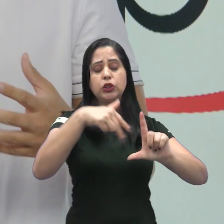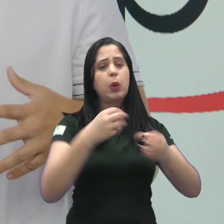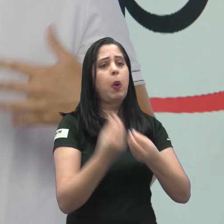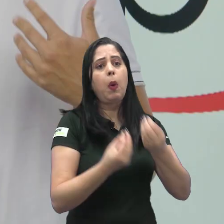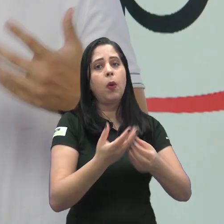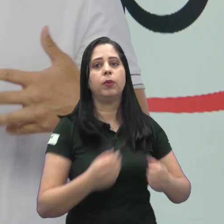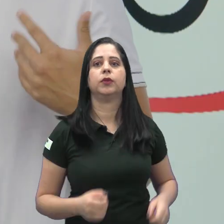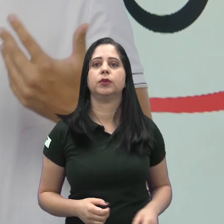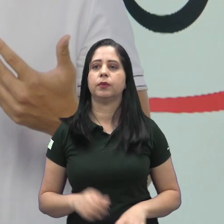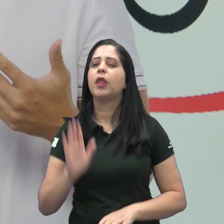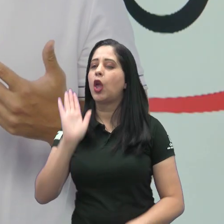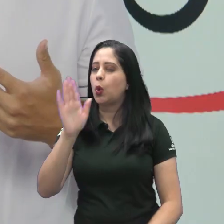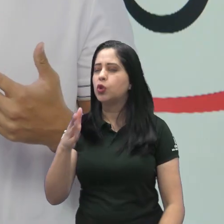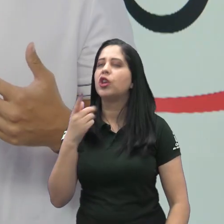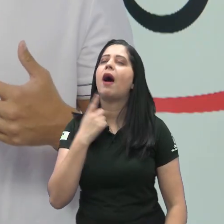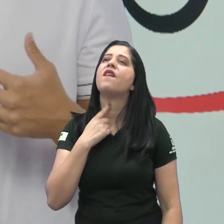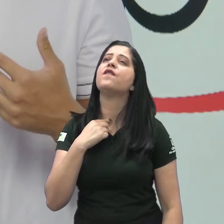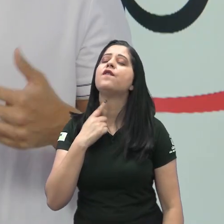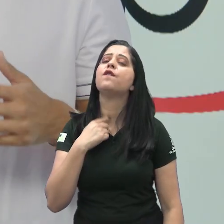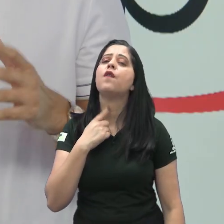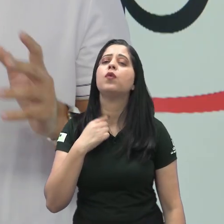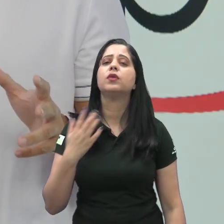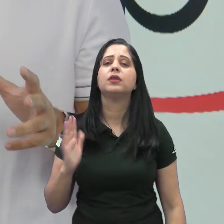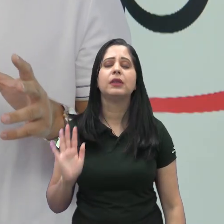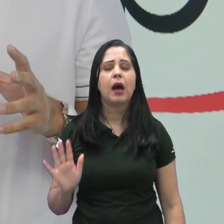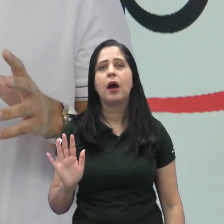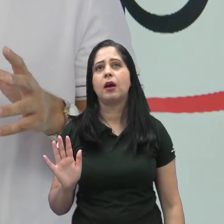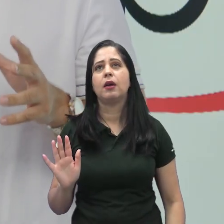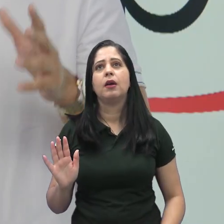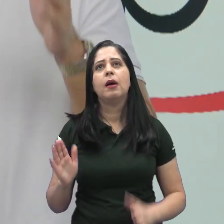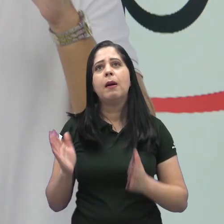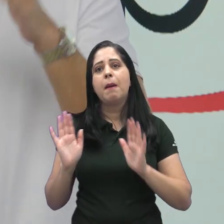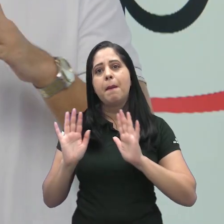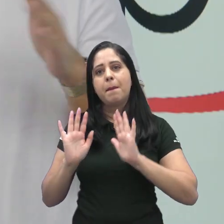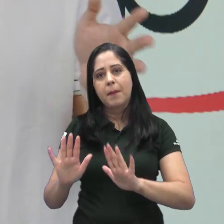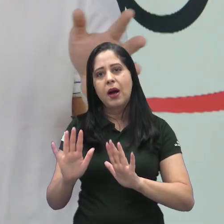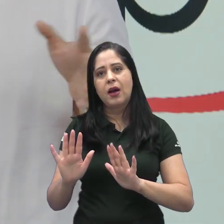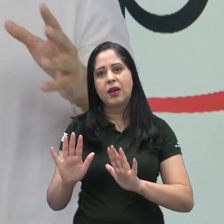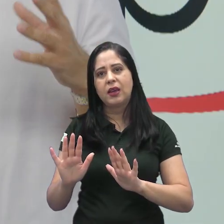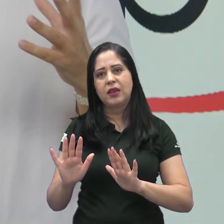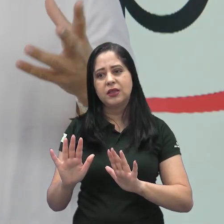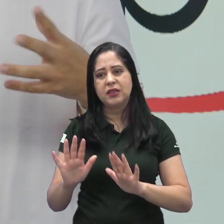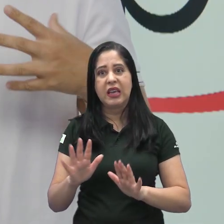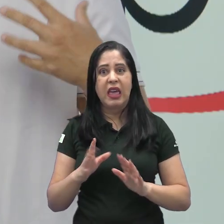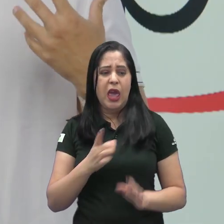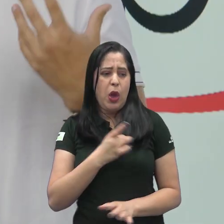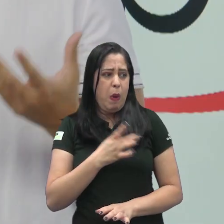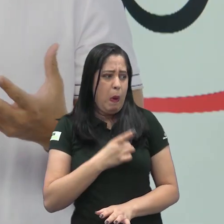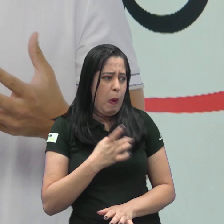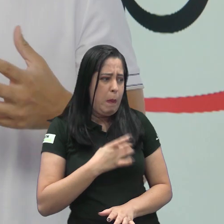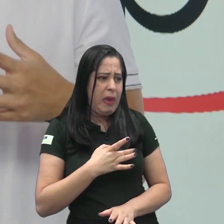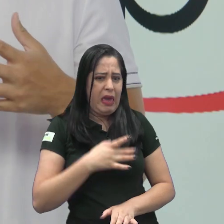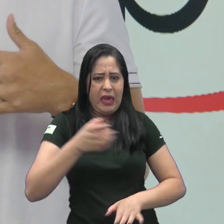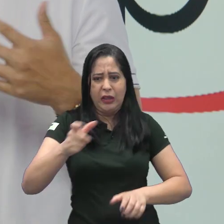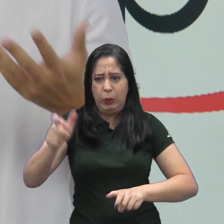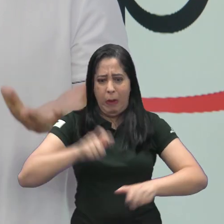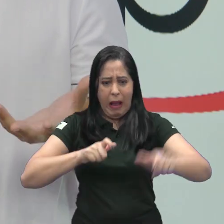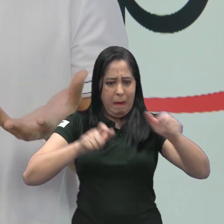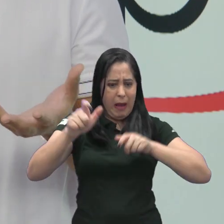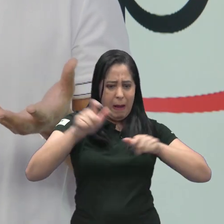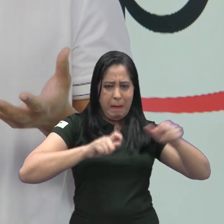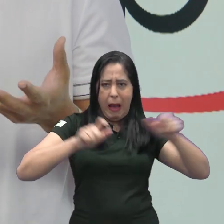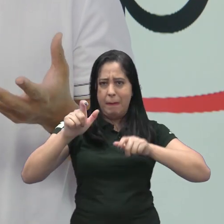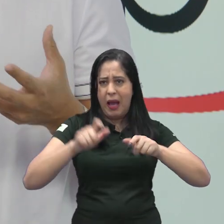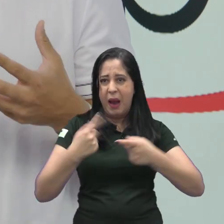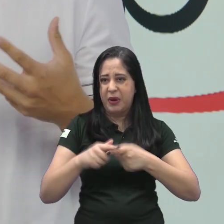Era uma vontade antiga, e aí eu acho que de fato foi me desprender do medo do julgamento, porque eu sei que é o que